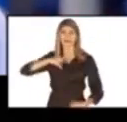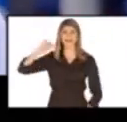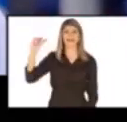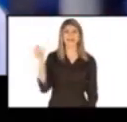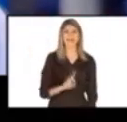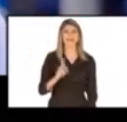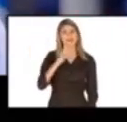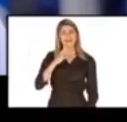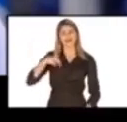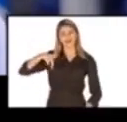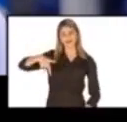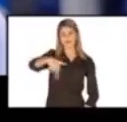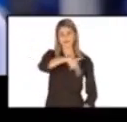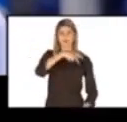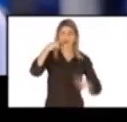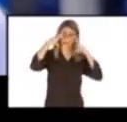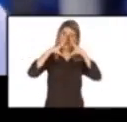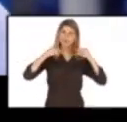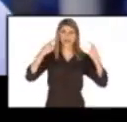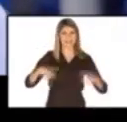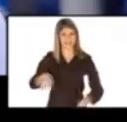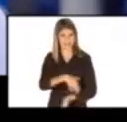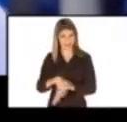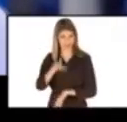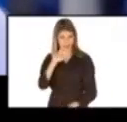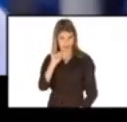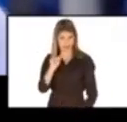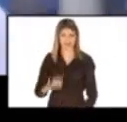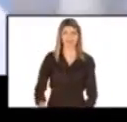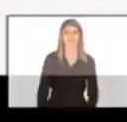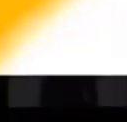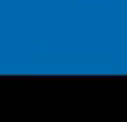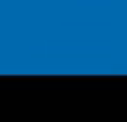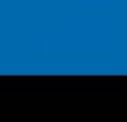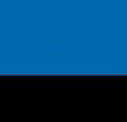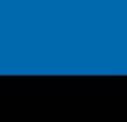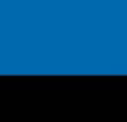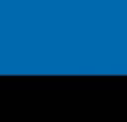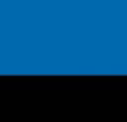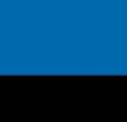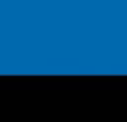e sua família têm o direito de andar tranquilos nas nossas ruas.